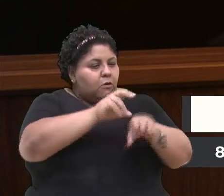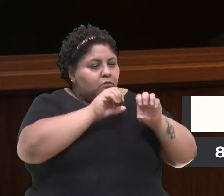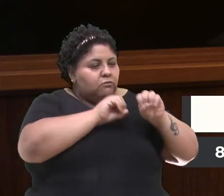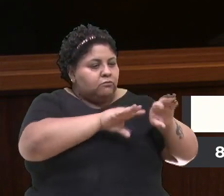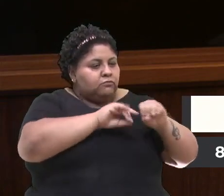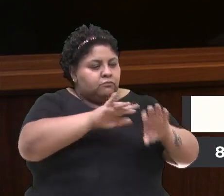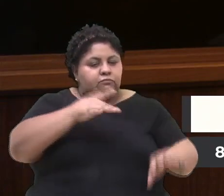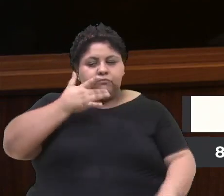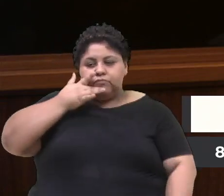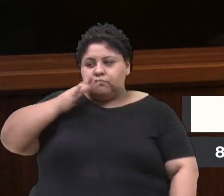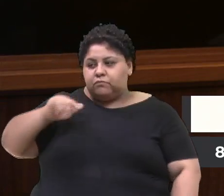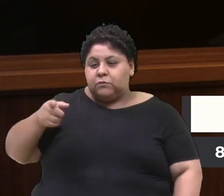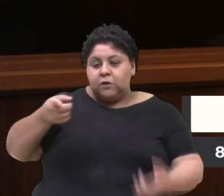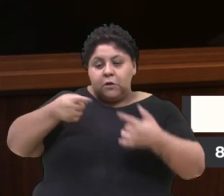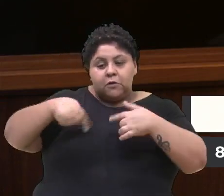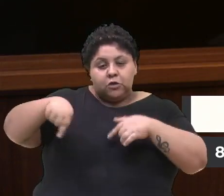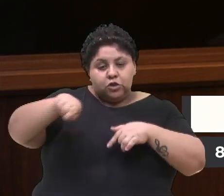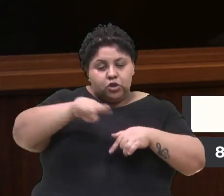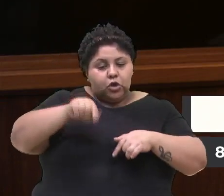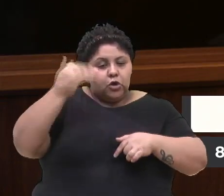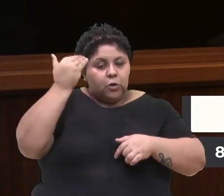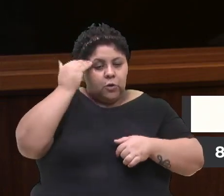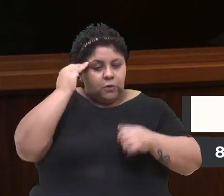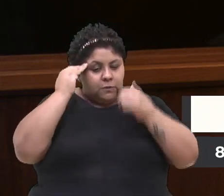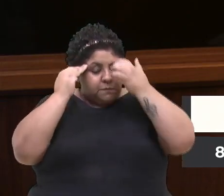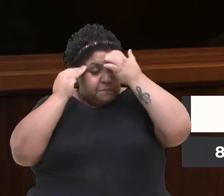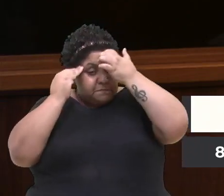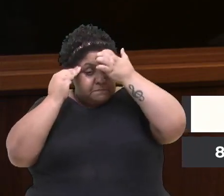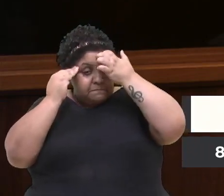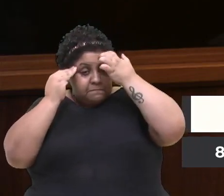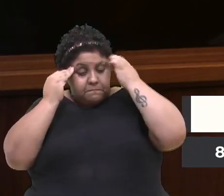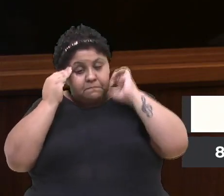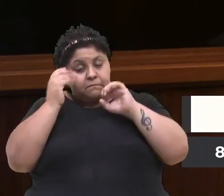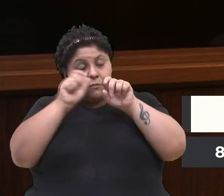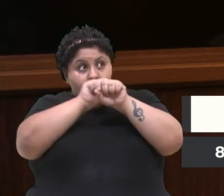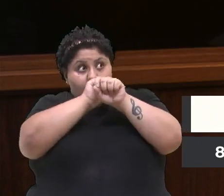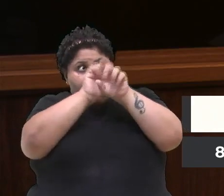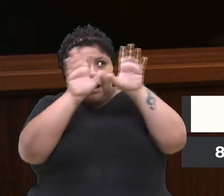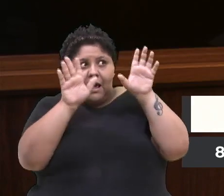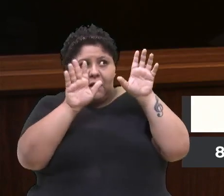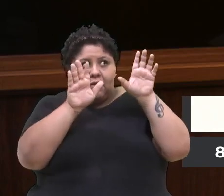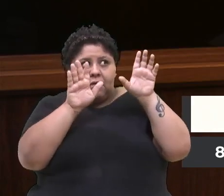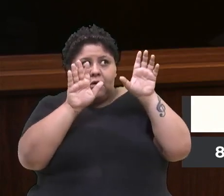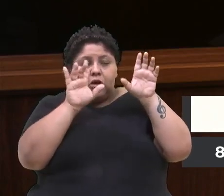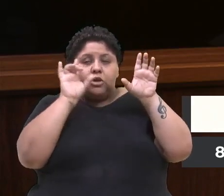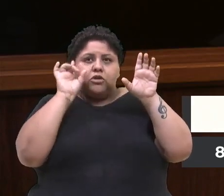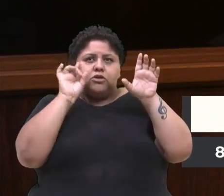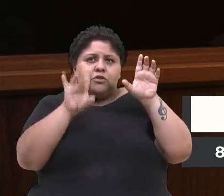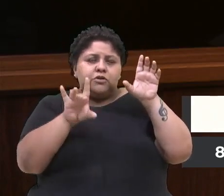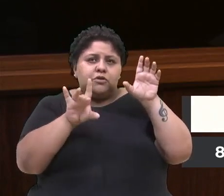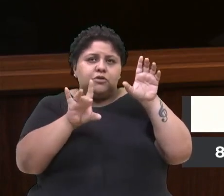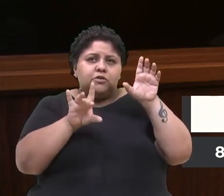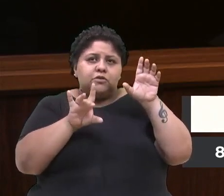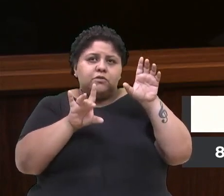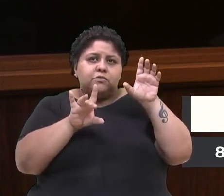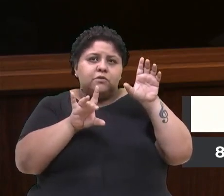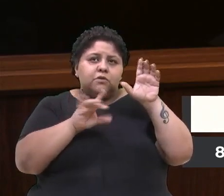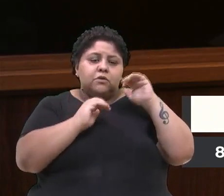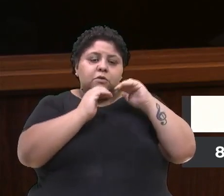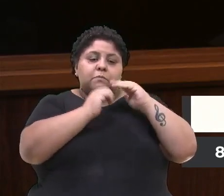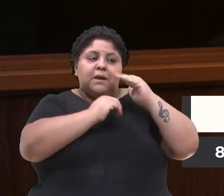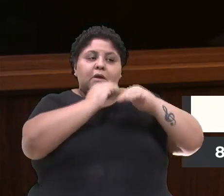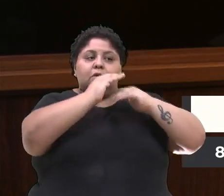nós entendemos que deve ficar claro que isso seja só para a construção